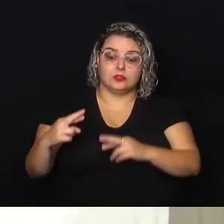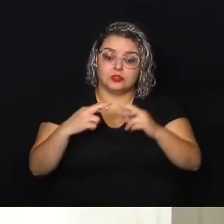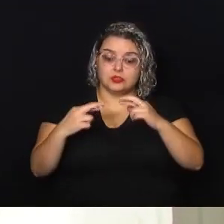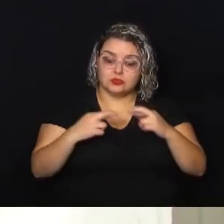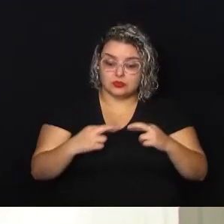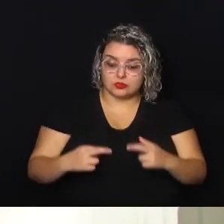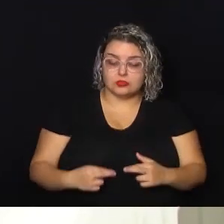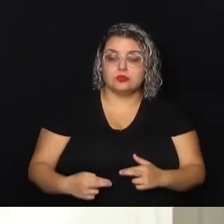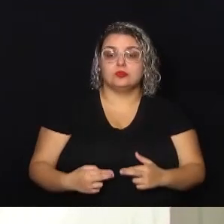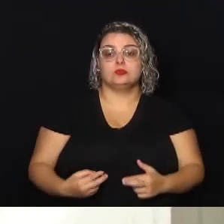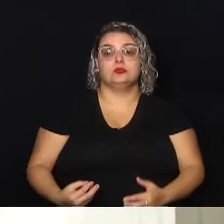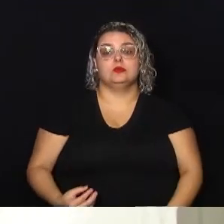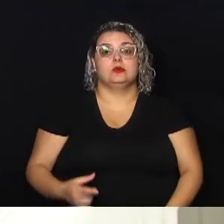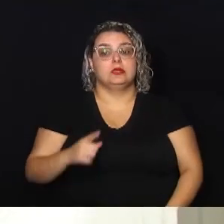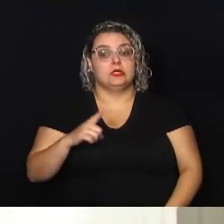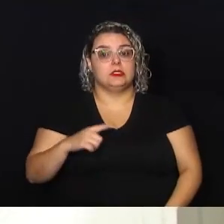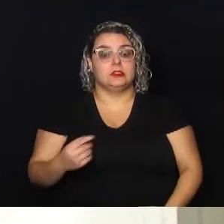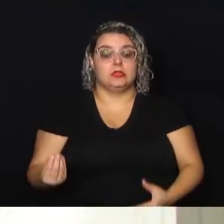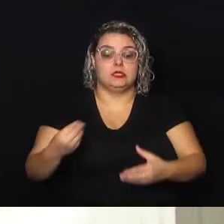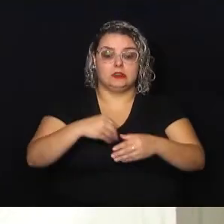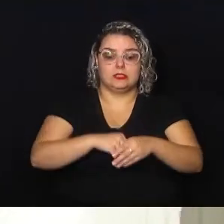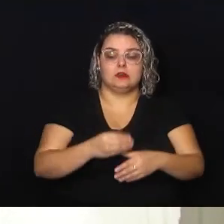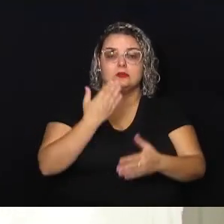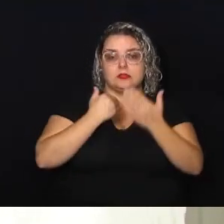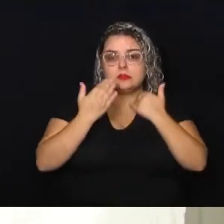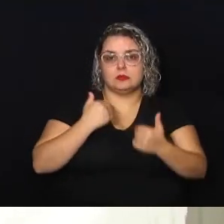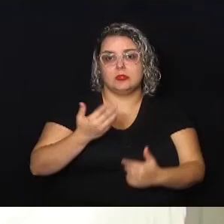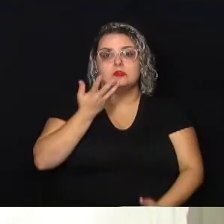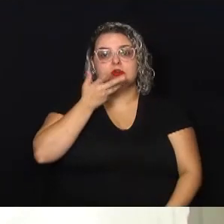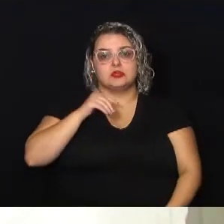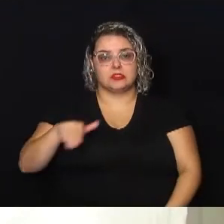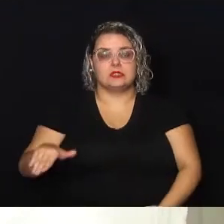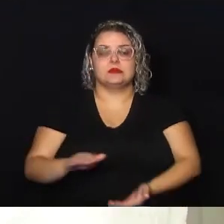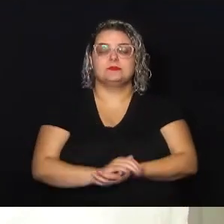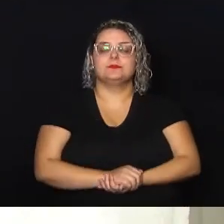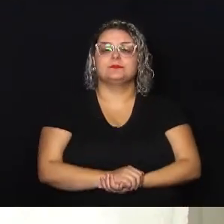continuar com esse trabalho de rastrear a presença desses compostos em alimentos infantis